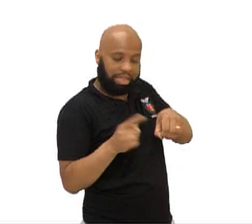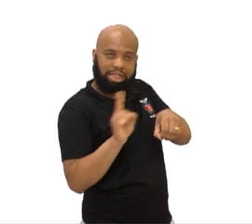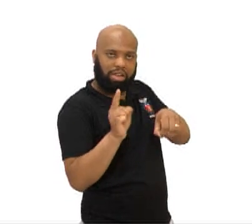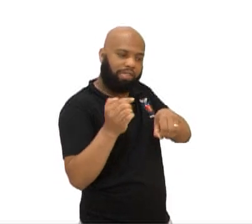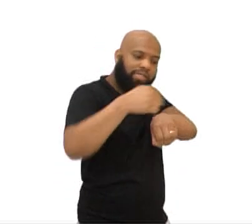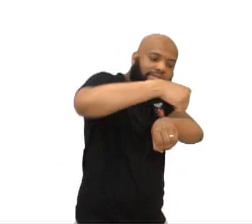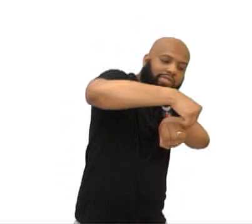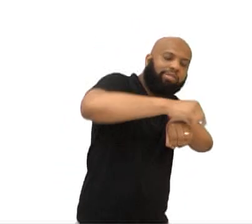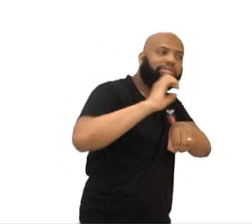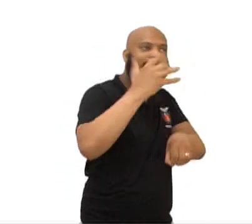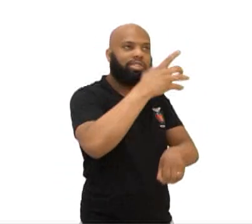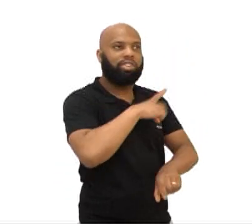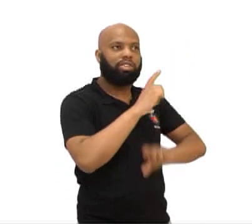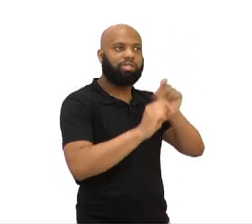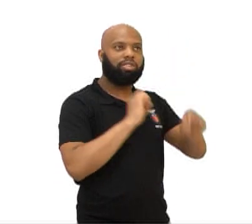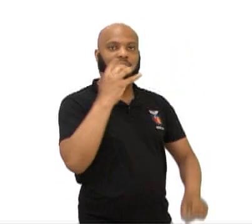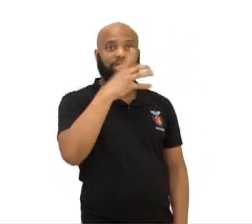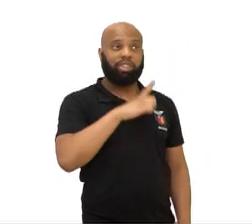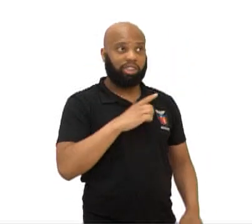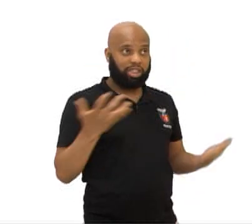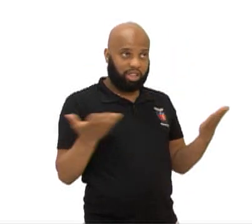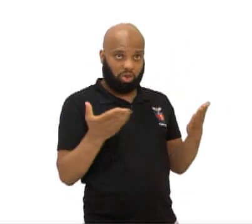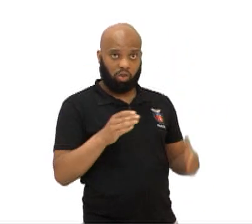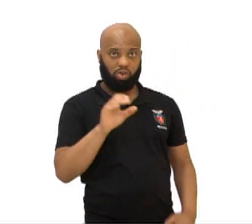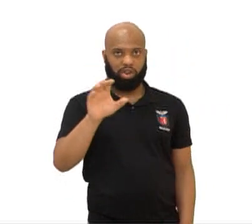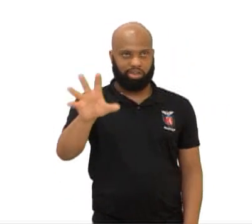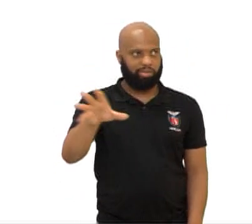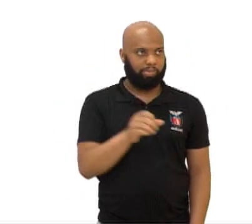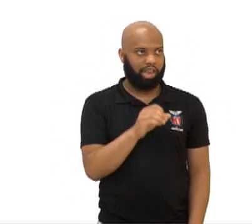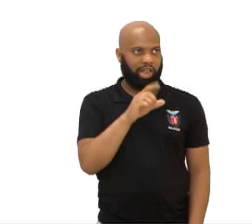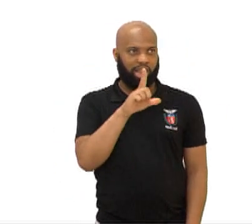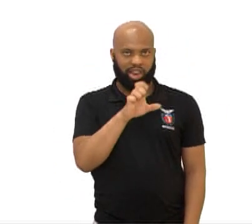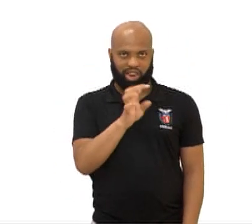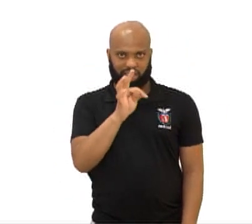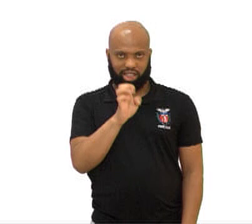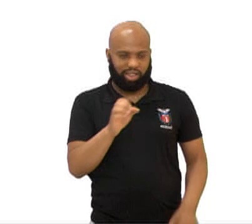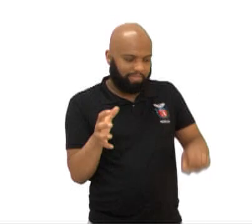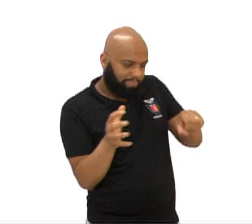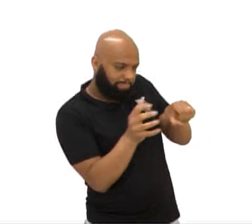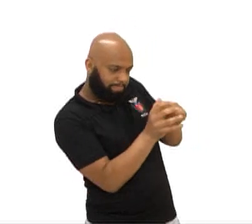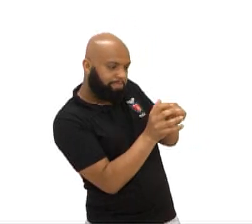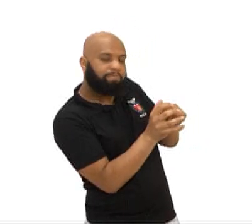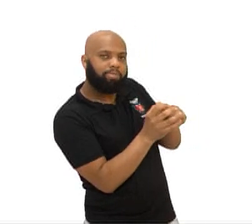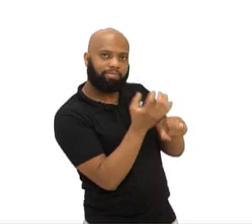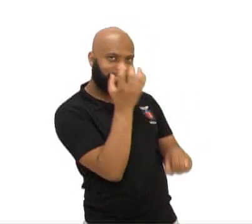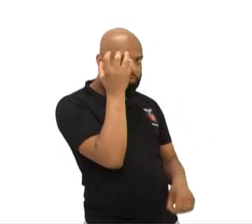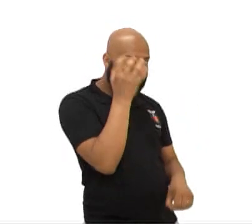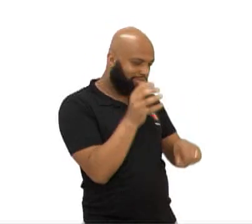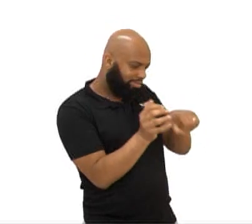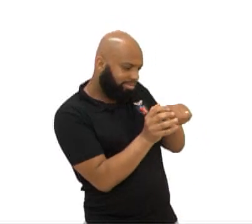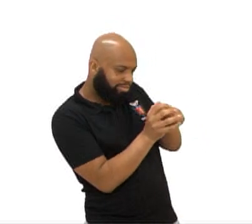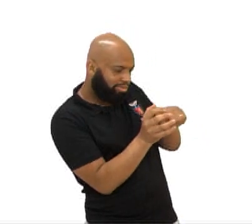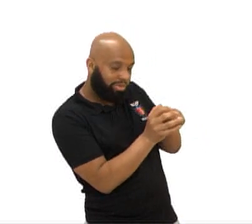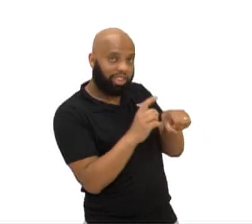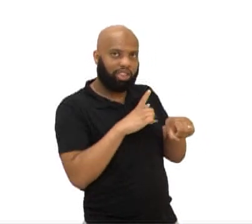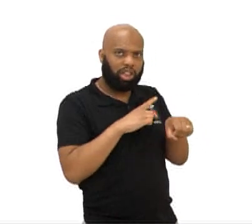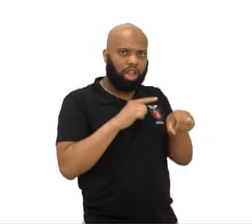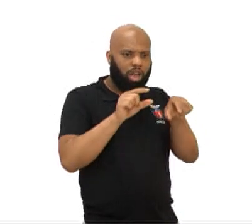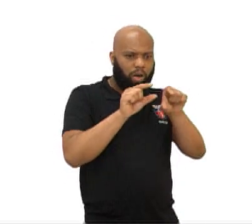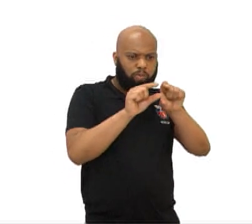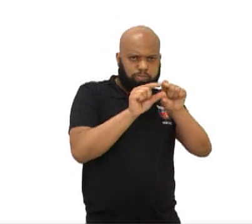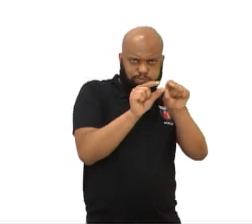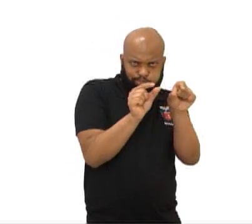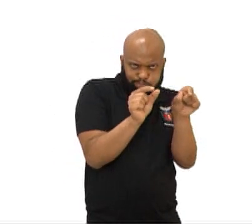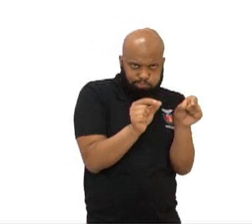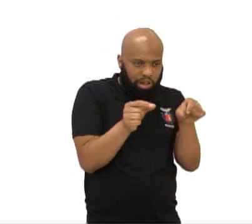Então, temos aqui ó, uma lente onde ela acaba tendo ali o conceito da parte central um pouco mais grossa, vamos dizer assim,